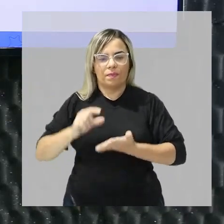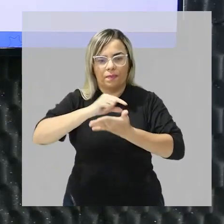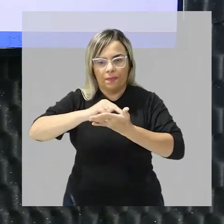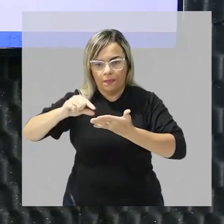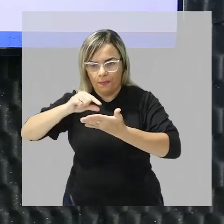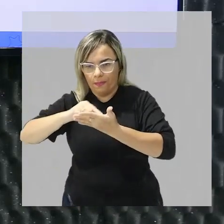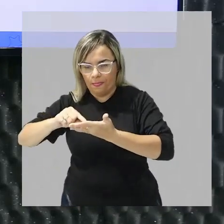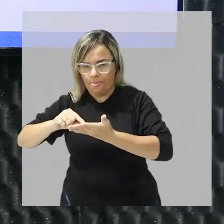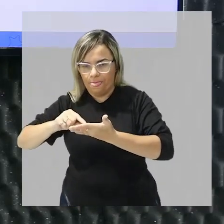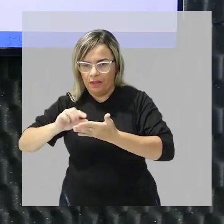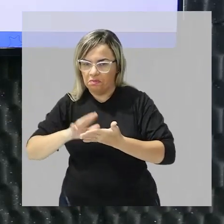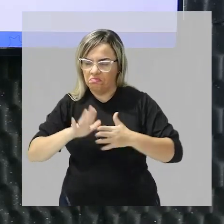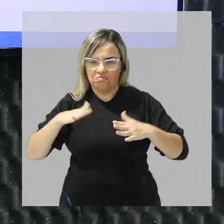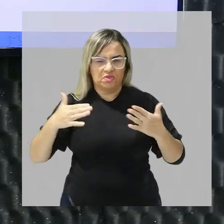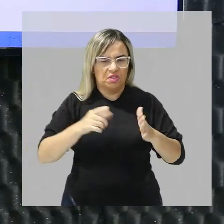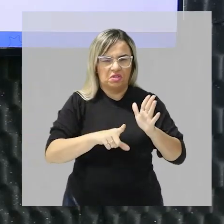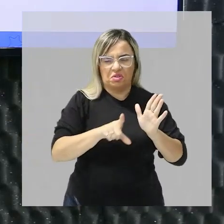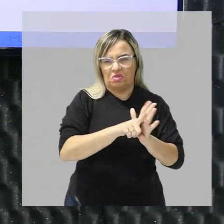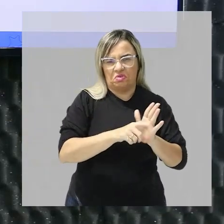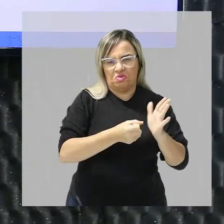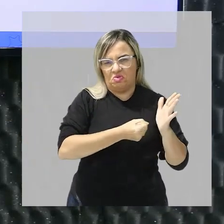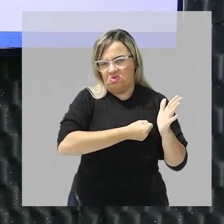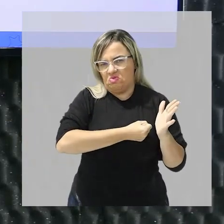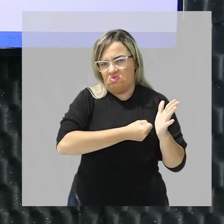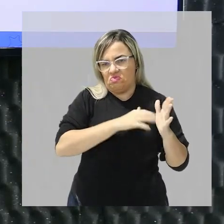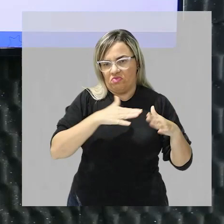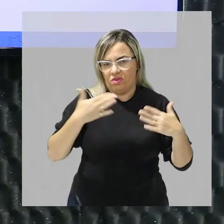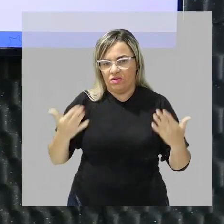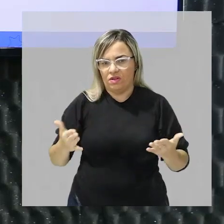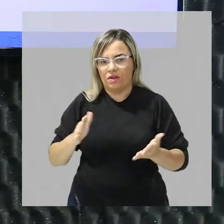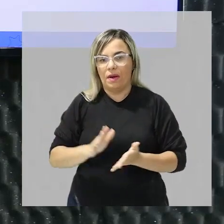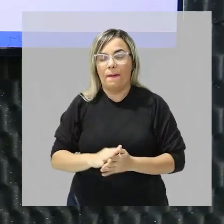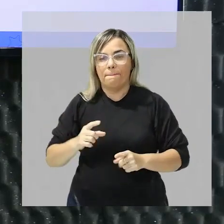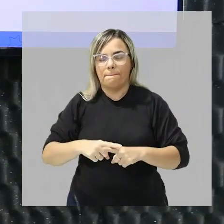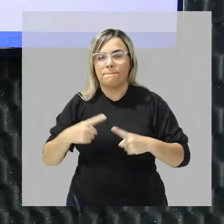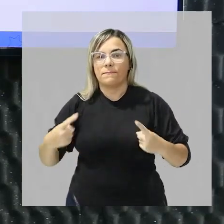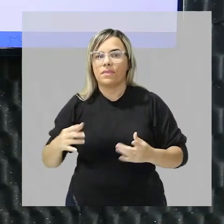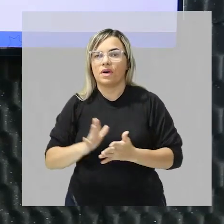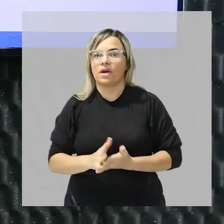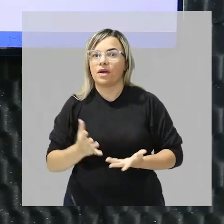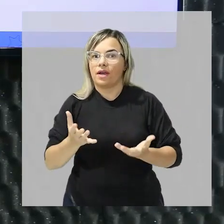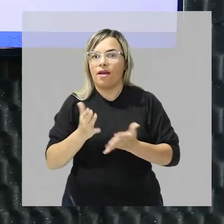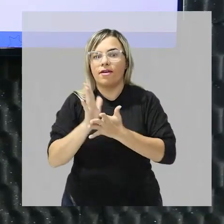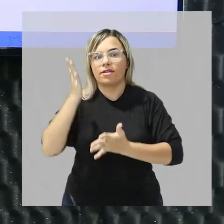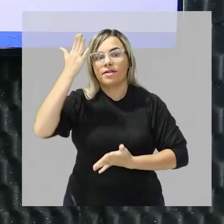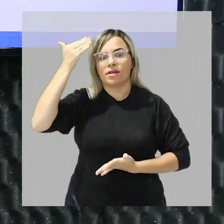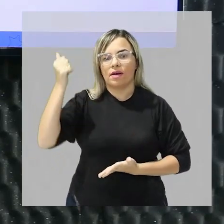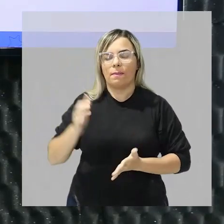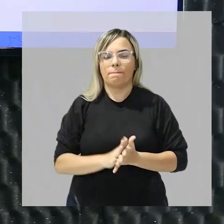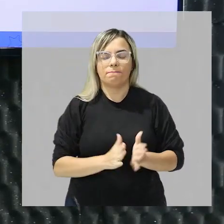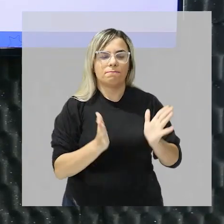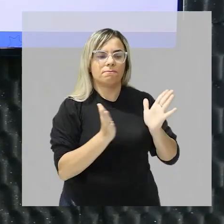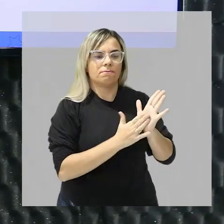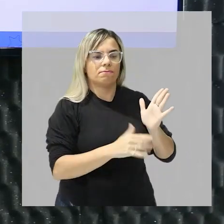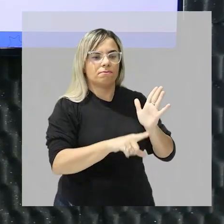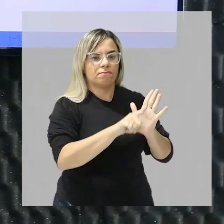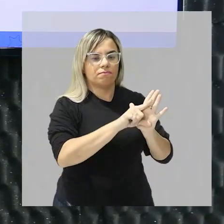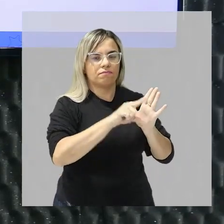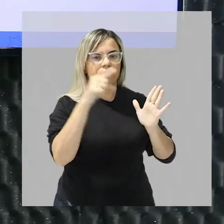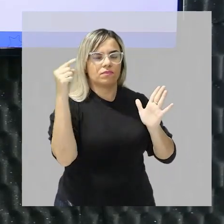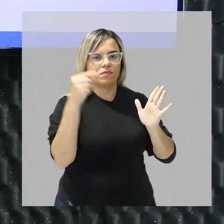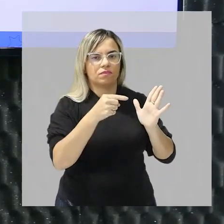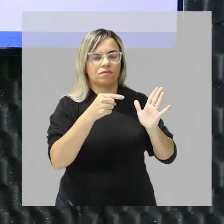que pouco importa o número delas para a questão, mas importa saber o que elas determinam, você vai destacar que